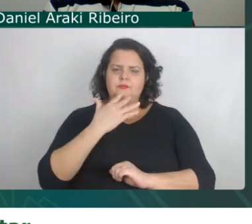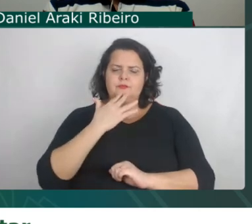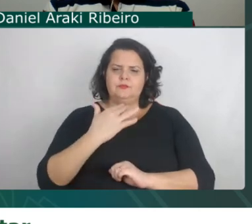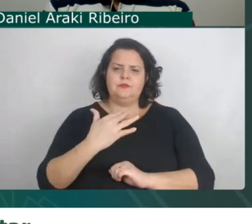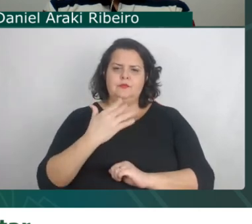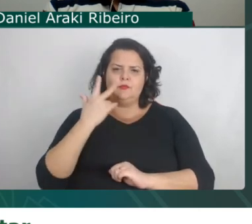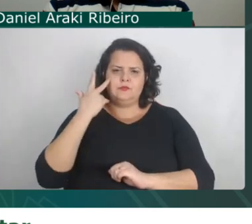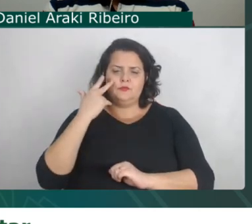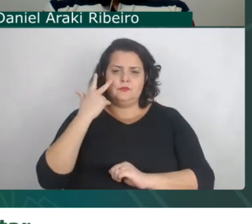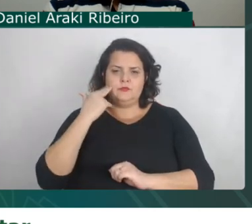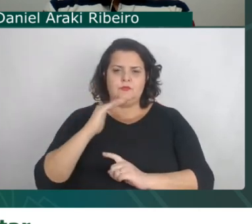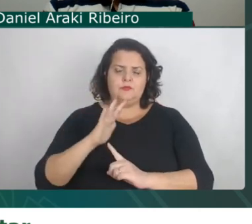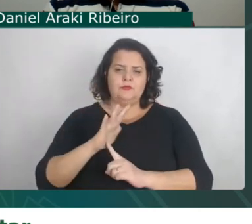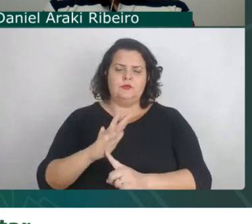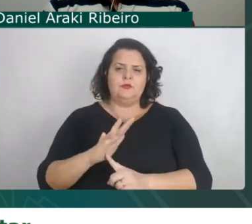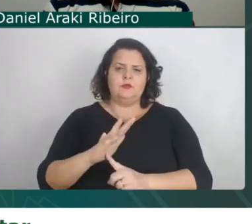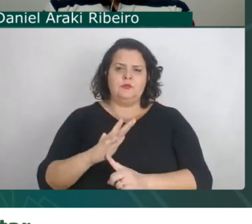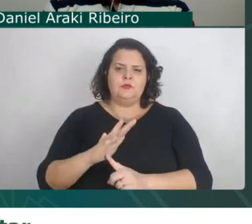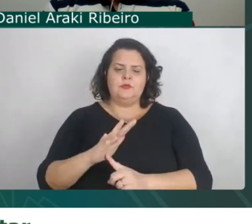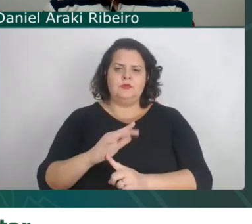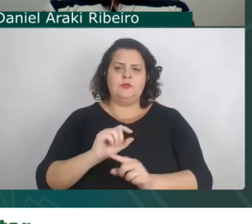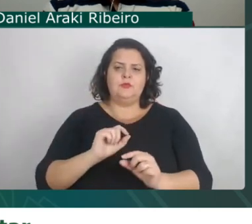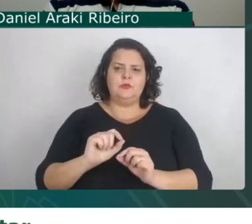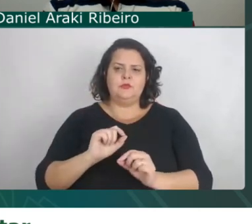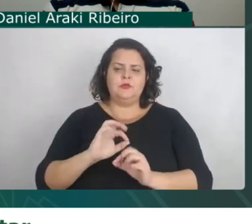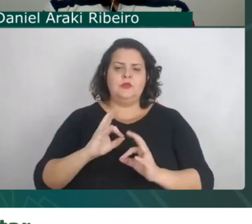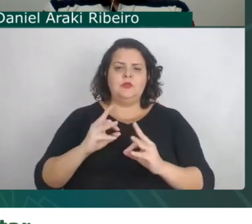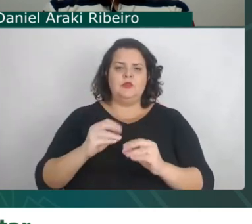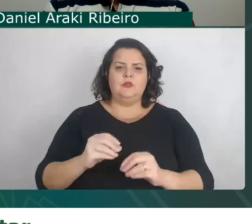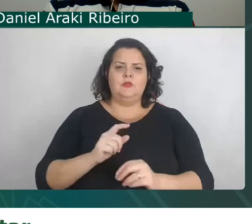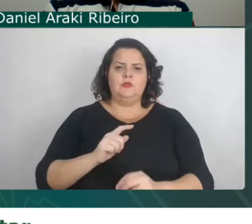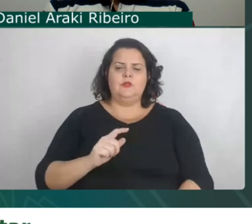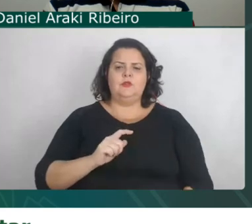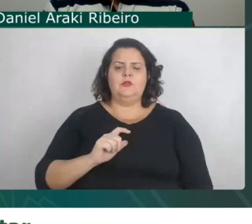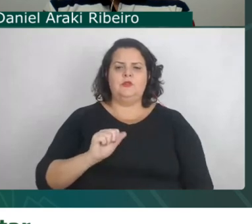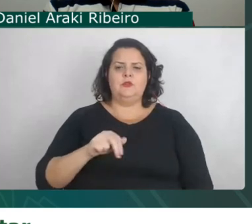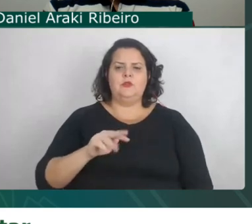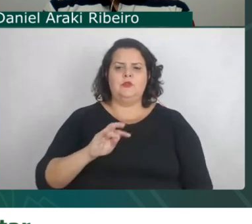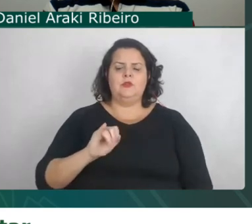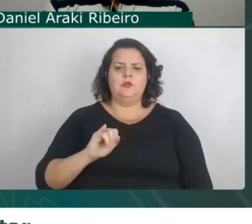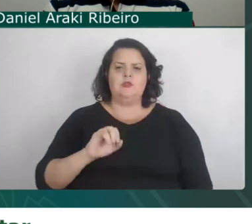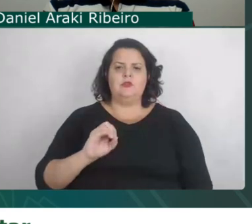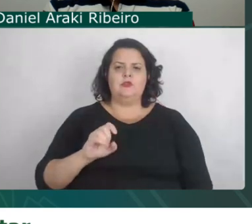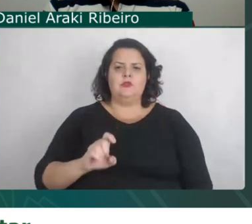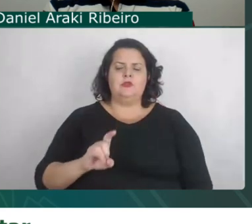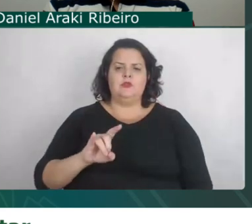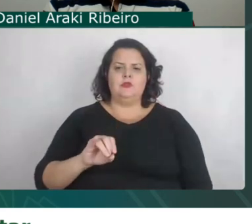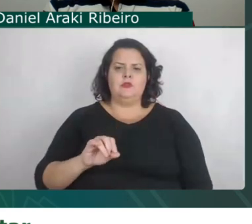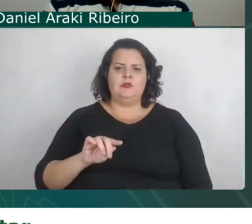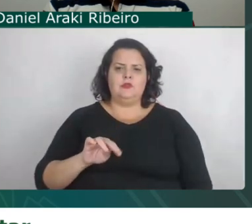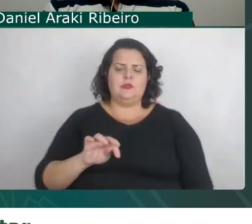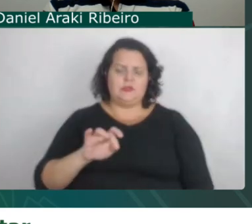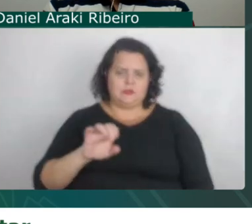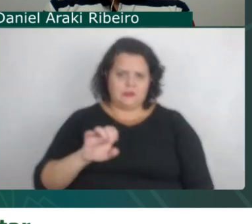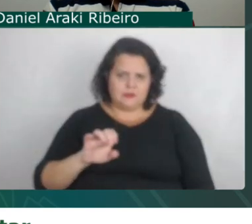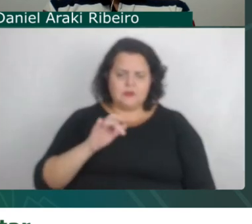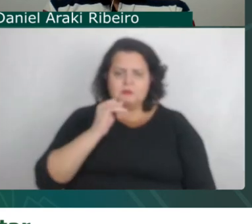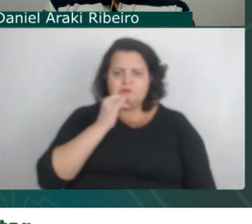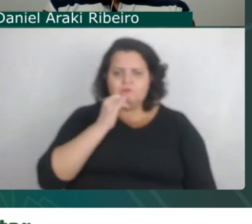as atividades antioxidantes de vários, como, por exemplo, a antianina, que é